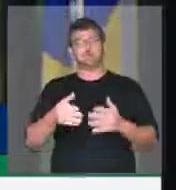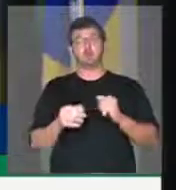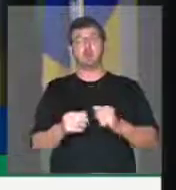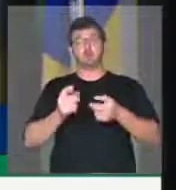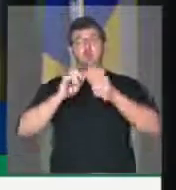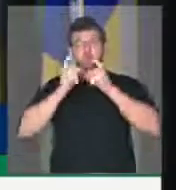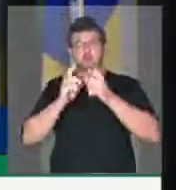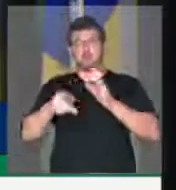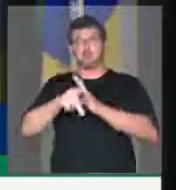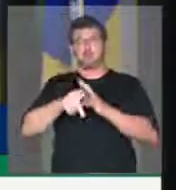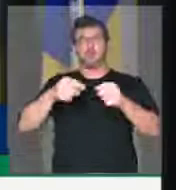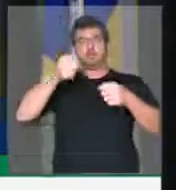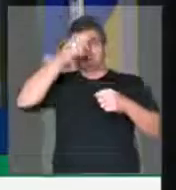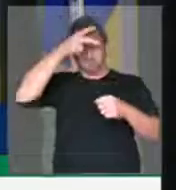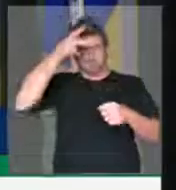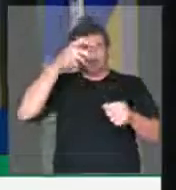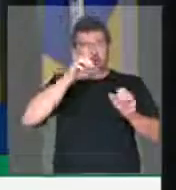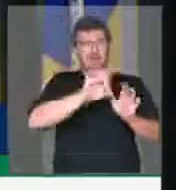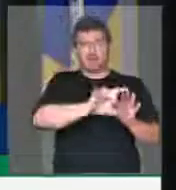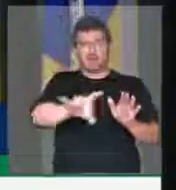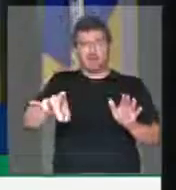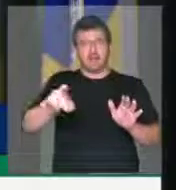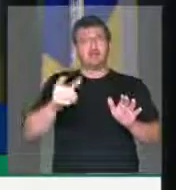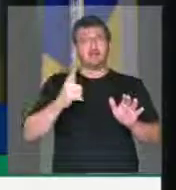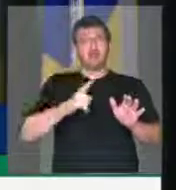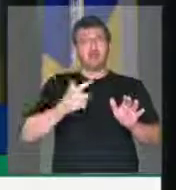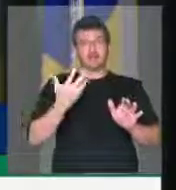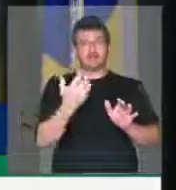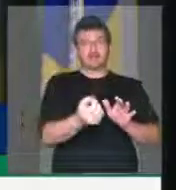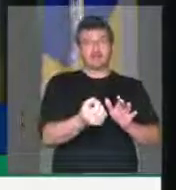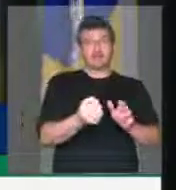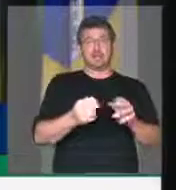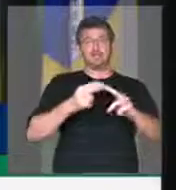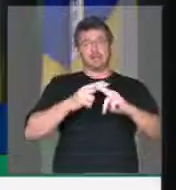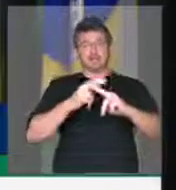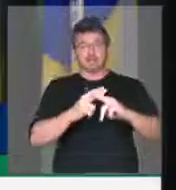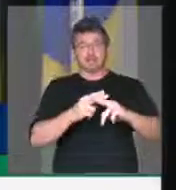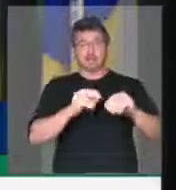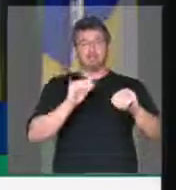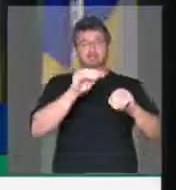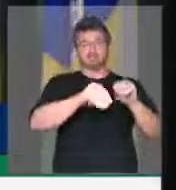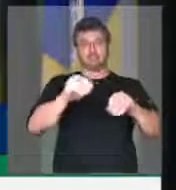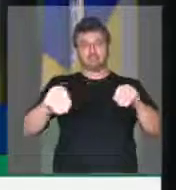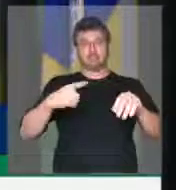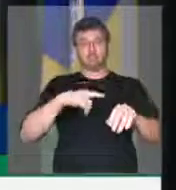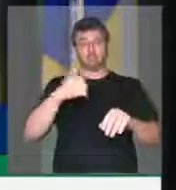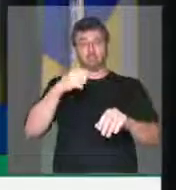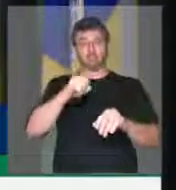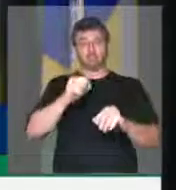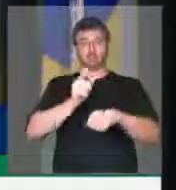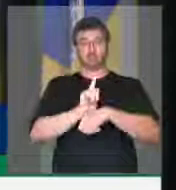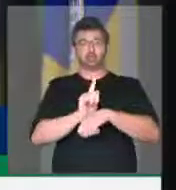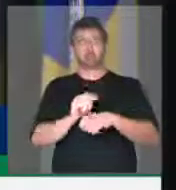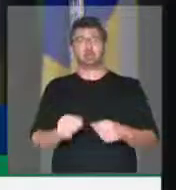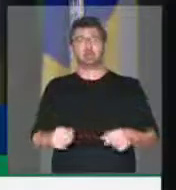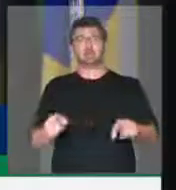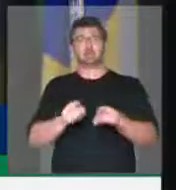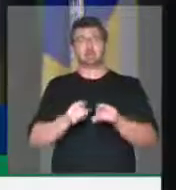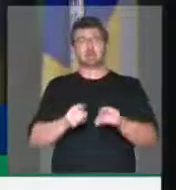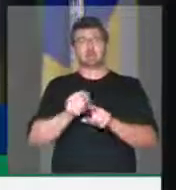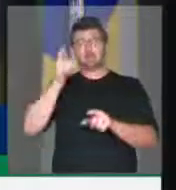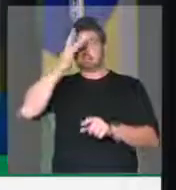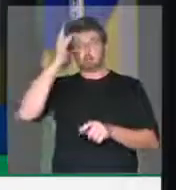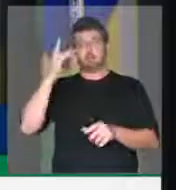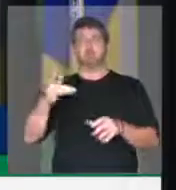gerentes dos municípios beneficiados, onde a agência da Caixa Econômica chega a 18 gerentes, e a diretoria da Caixa